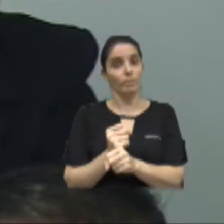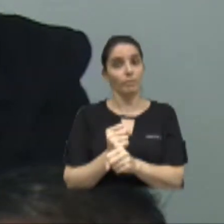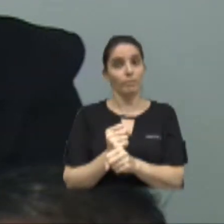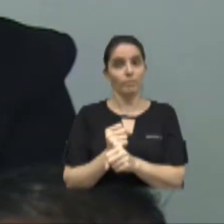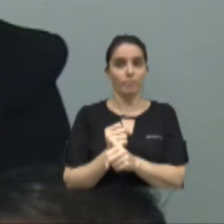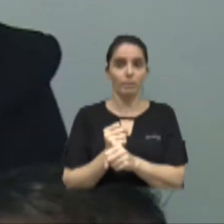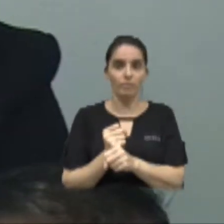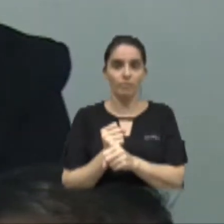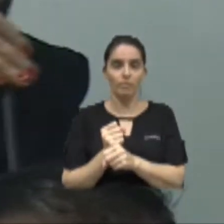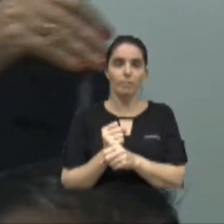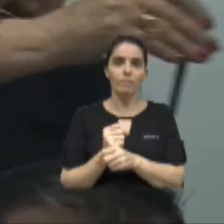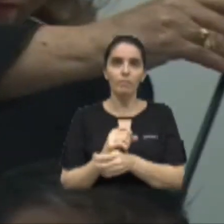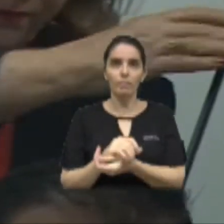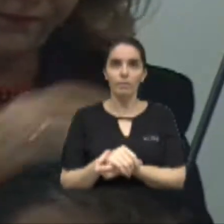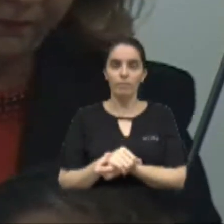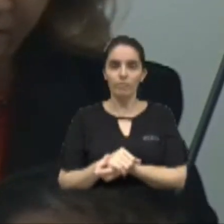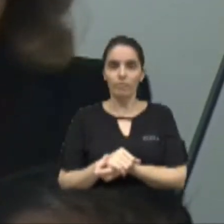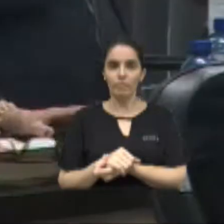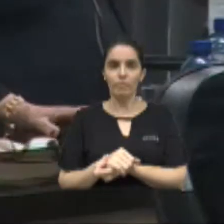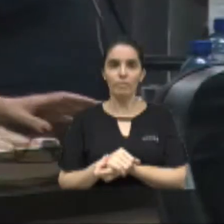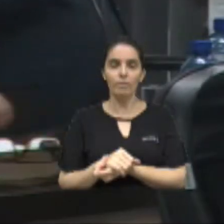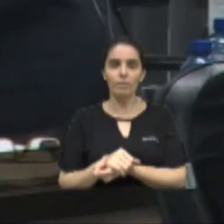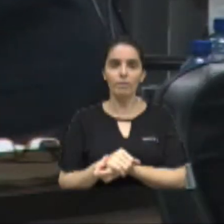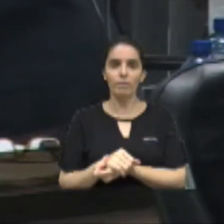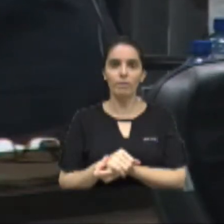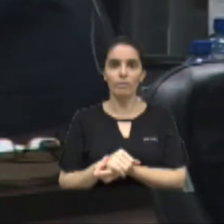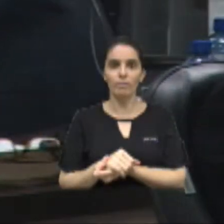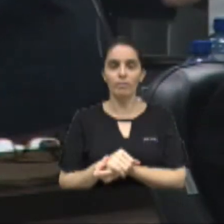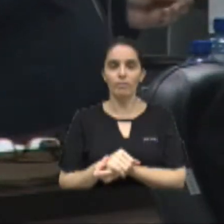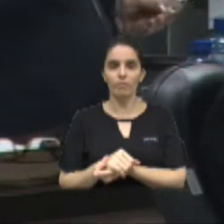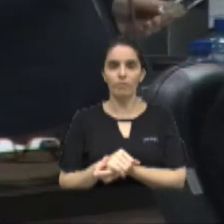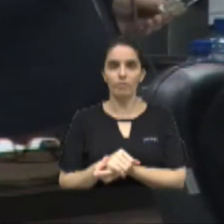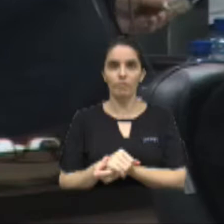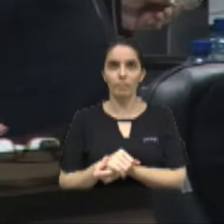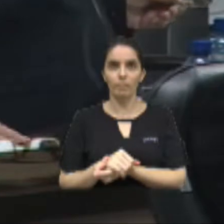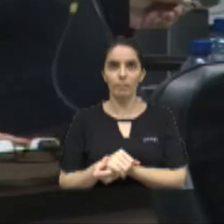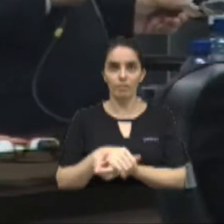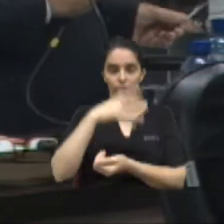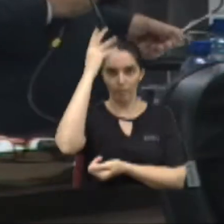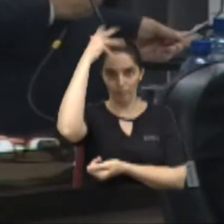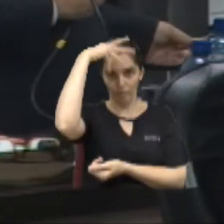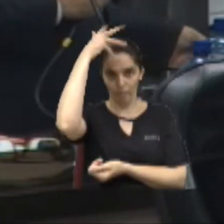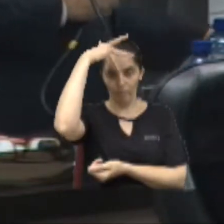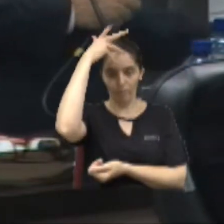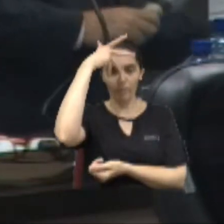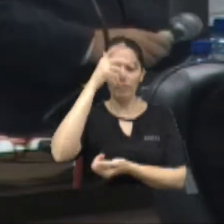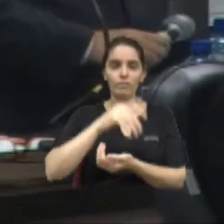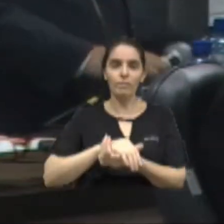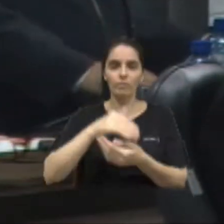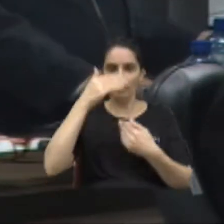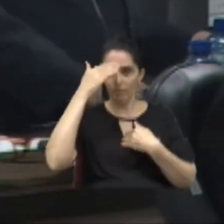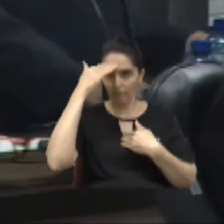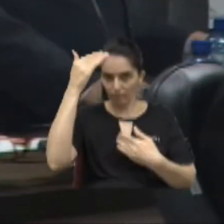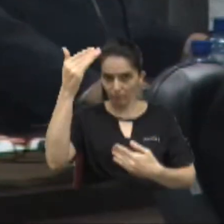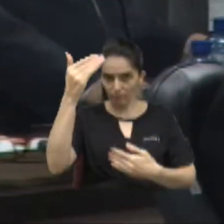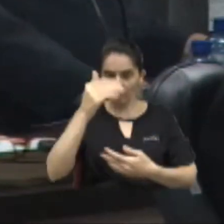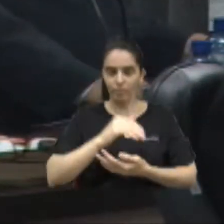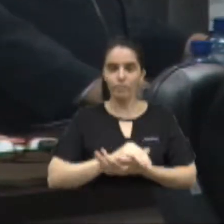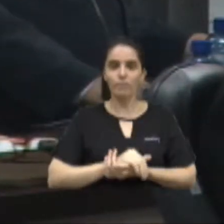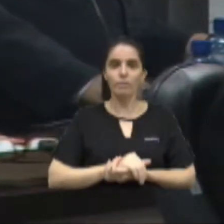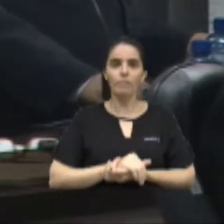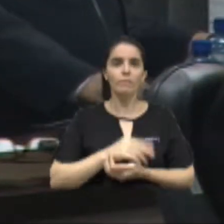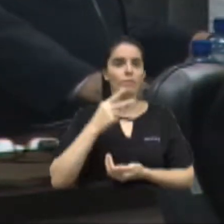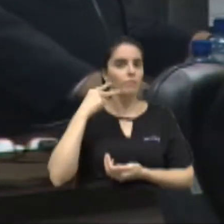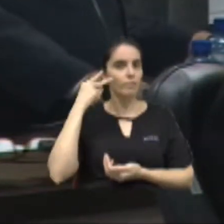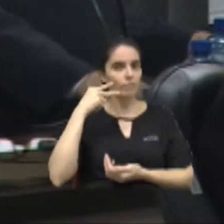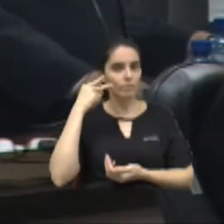não está enxergando nada. Uma parte, a vereadora Érica Tanque. Obrigada, vereador, nobres